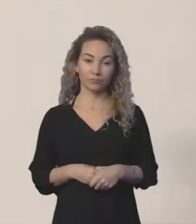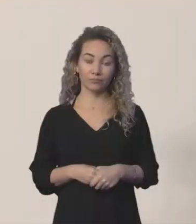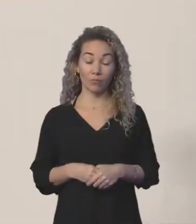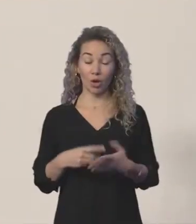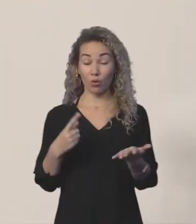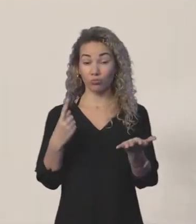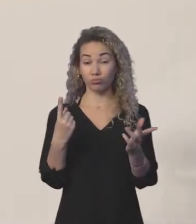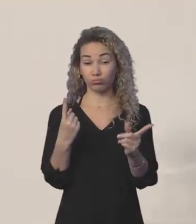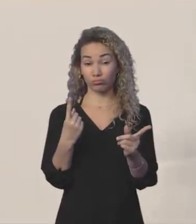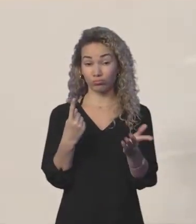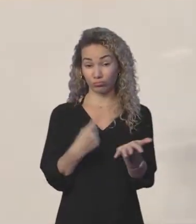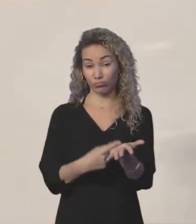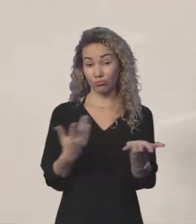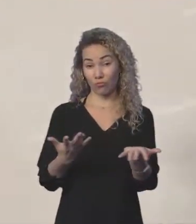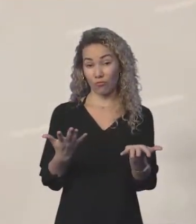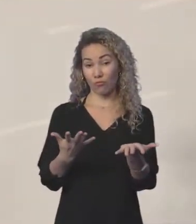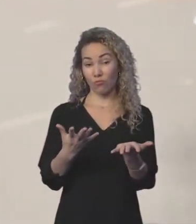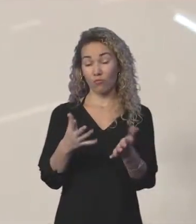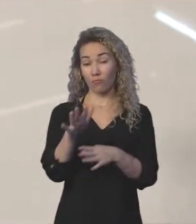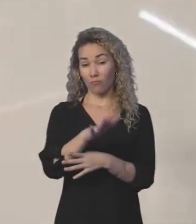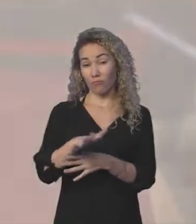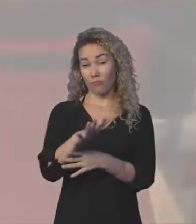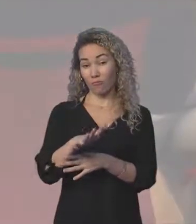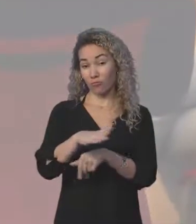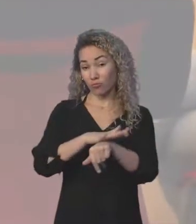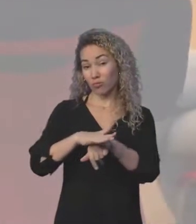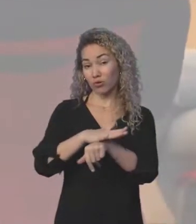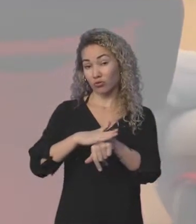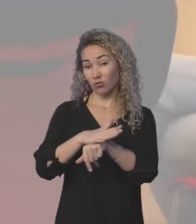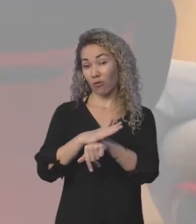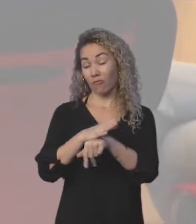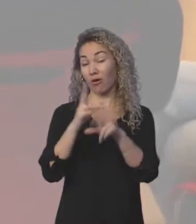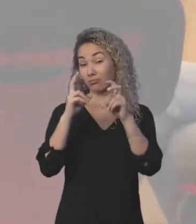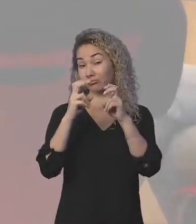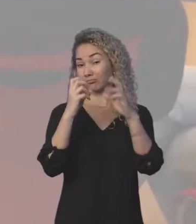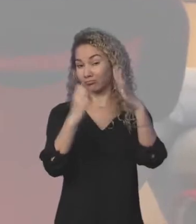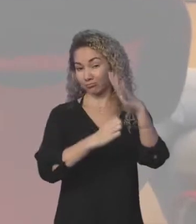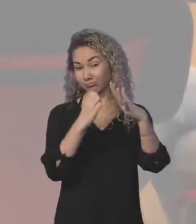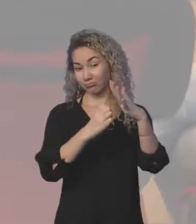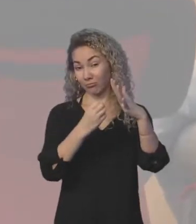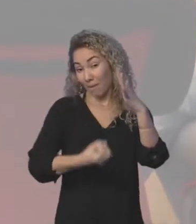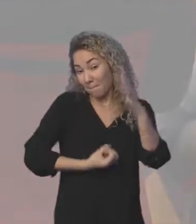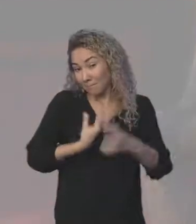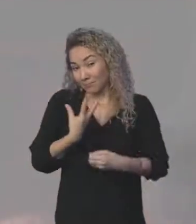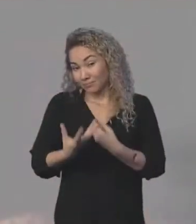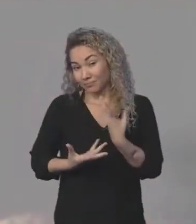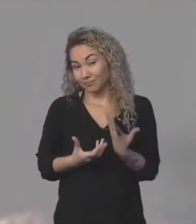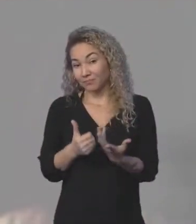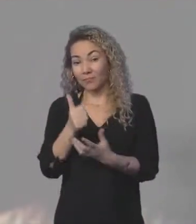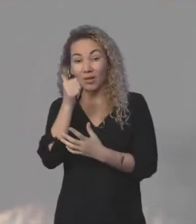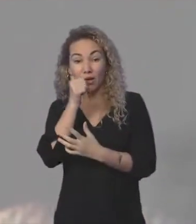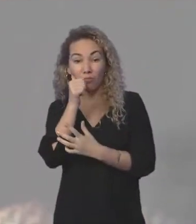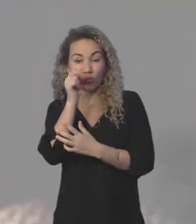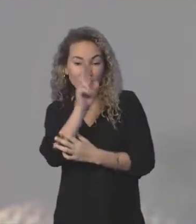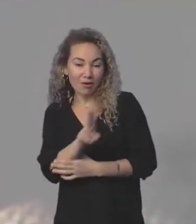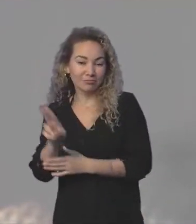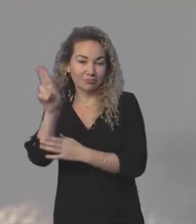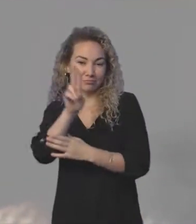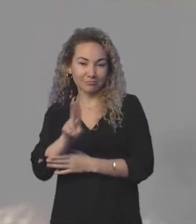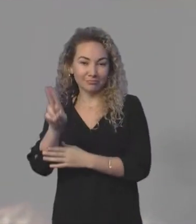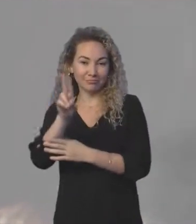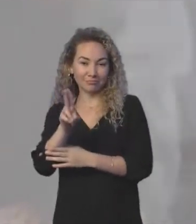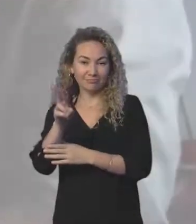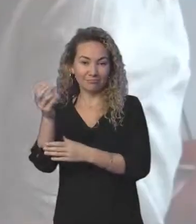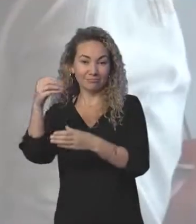o encontro foi um espaço de bate papo sobre empreendedorismo para inspirar as mulheres do ambiente acadêmico